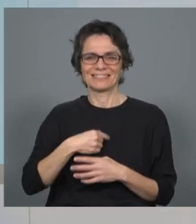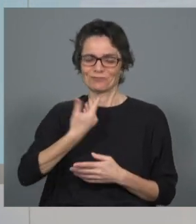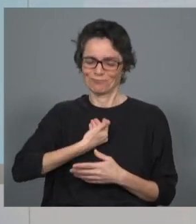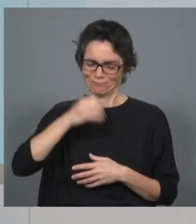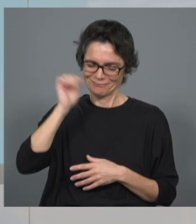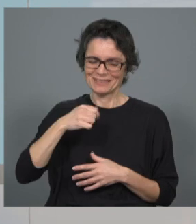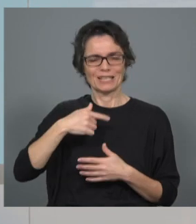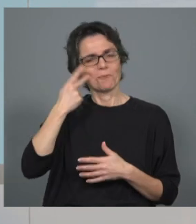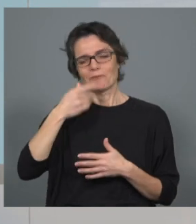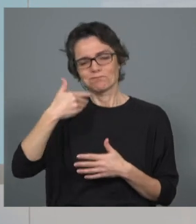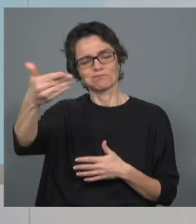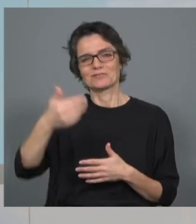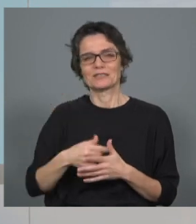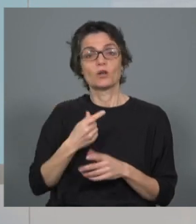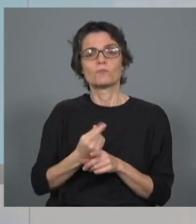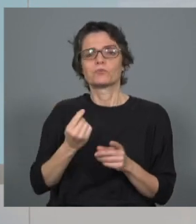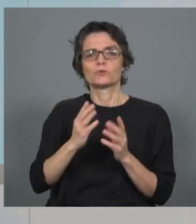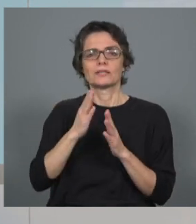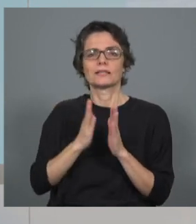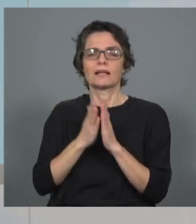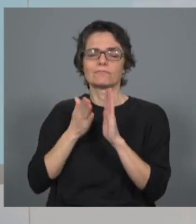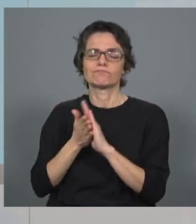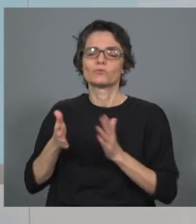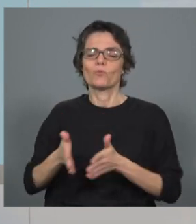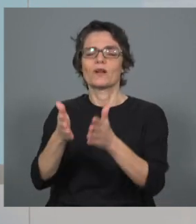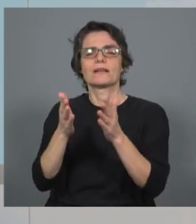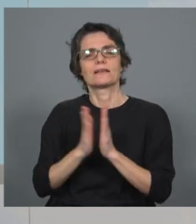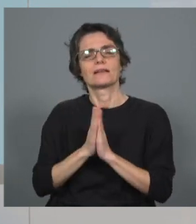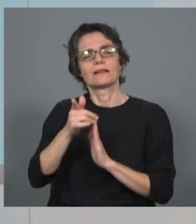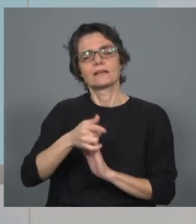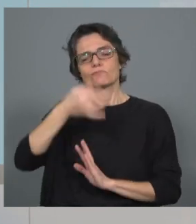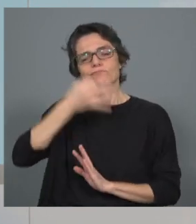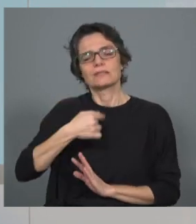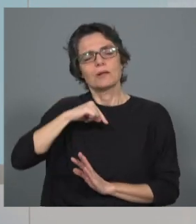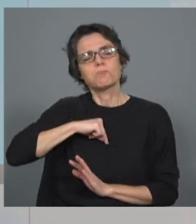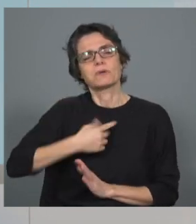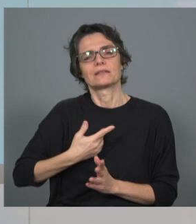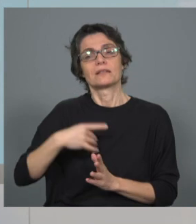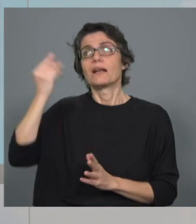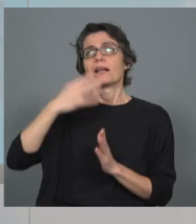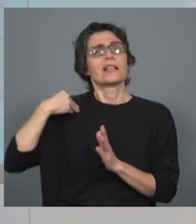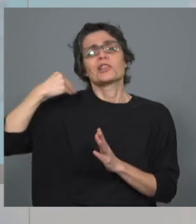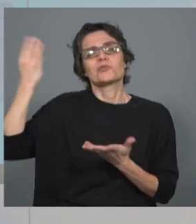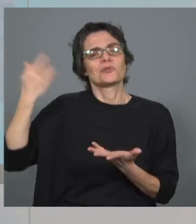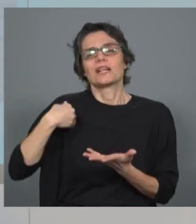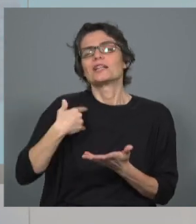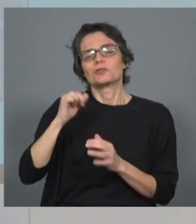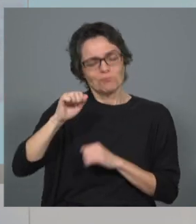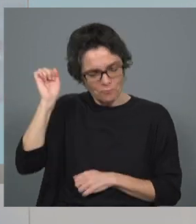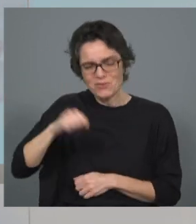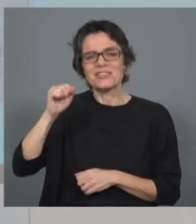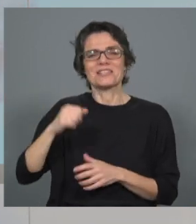sempre da minha vida, porque a vocação religiosa, para mim, é a vocação certa, porque o Senhor me escolheu e eu aderi